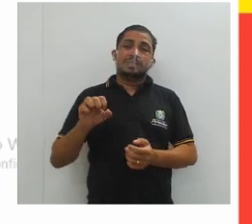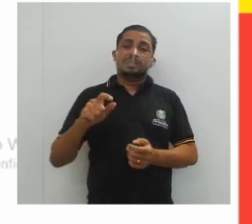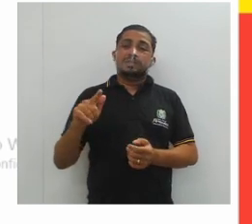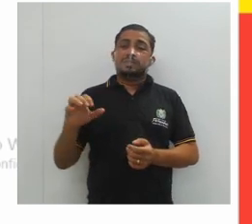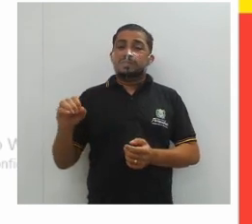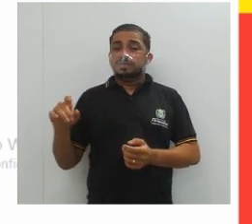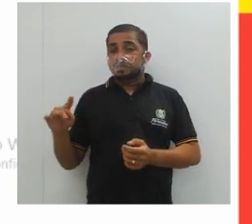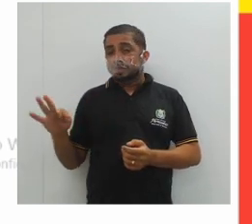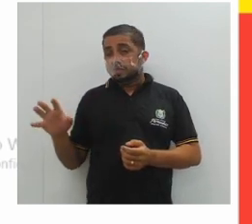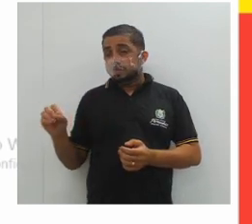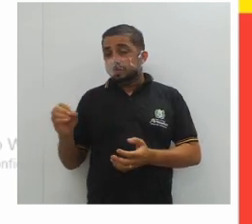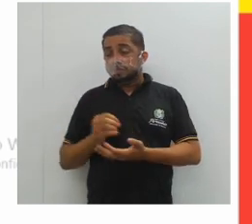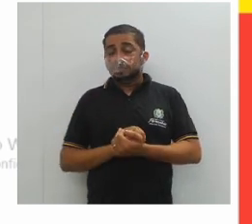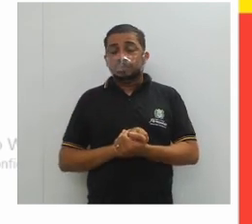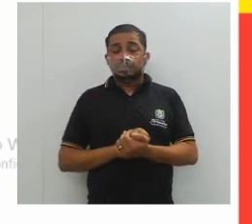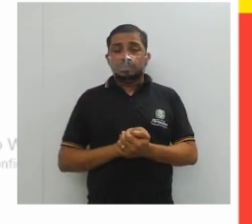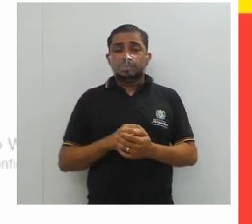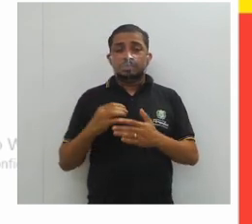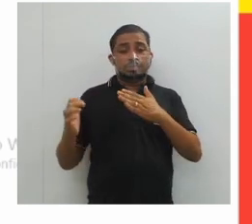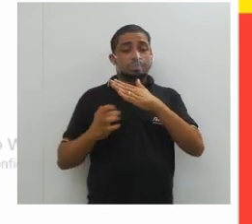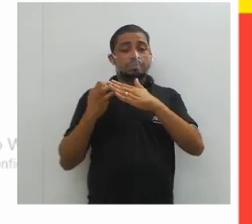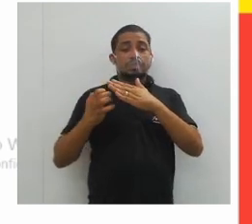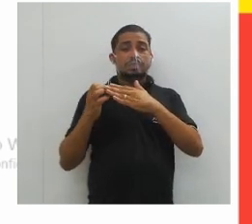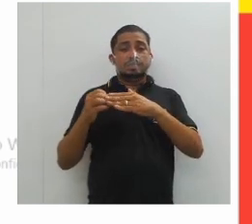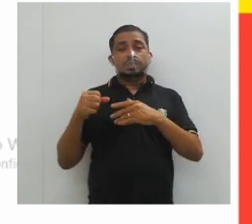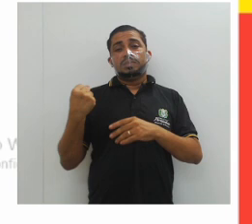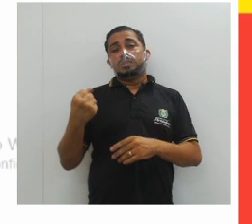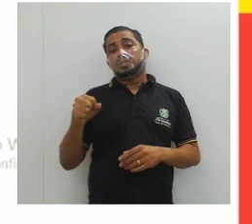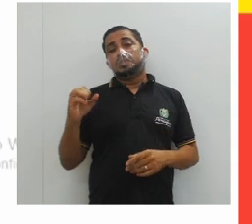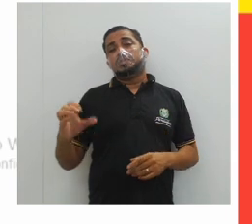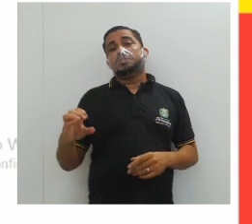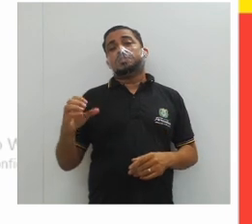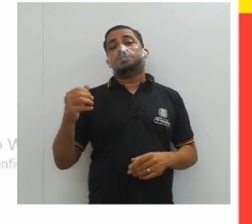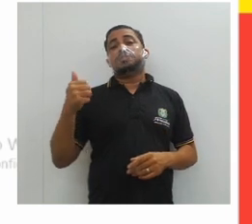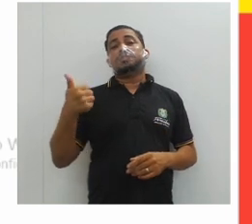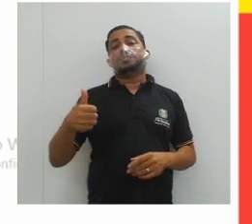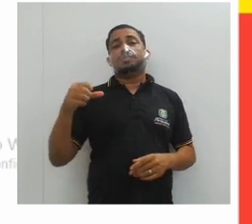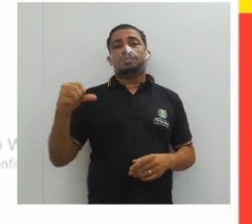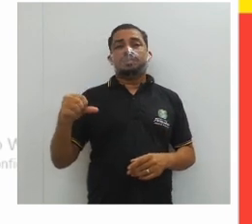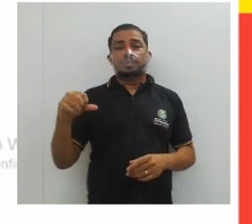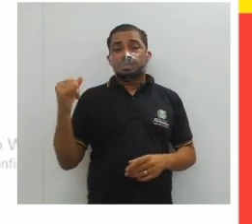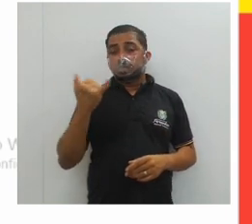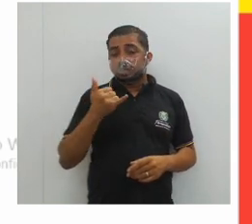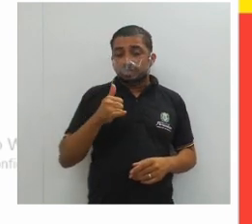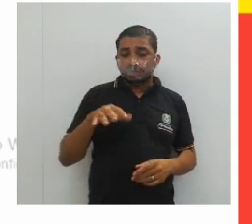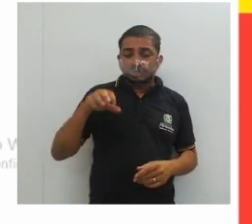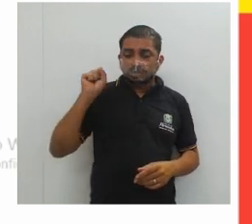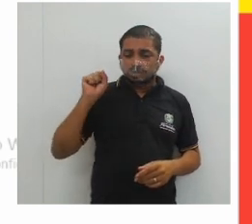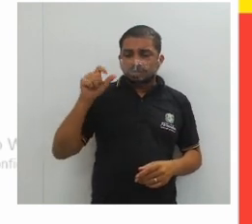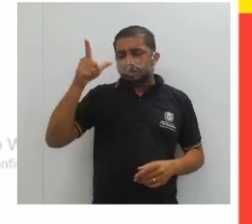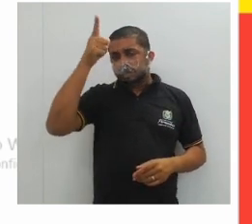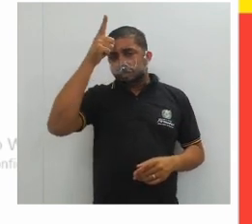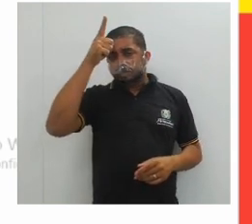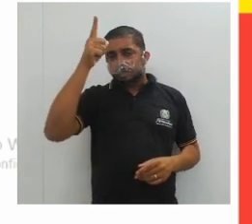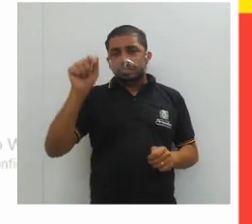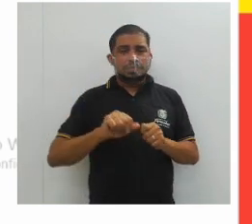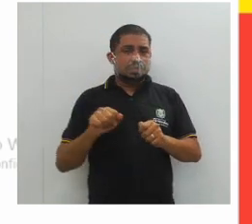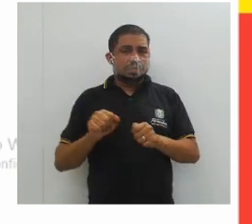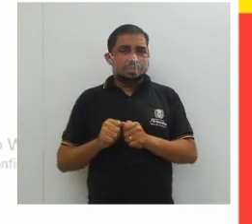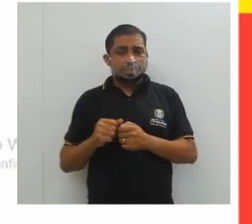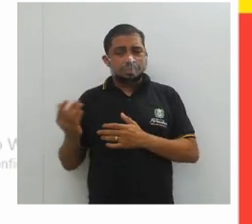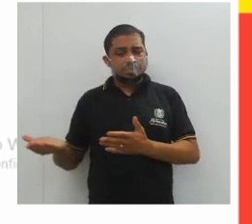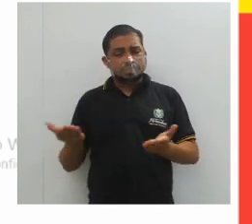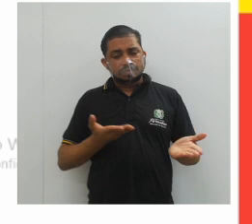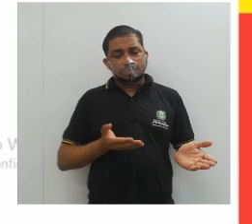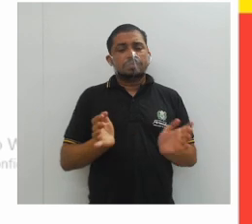Delmiro Gouveia, um grande empreendedor do século XIX, ouviu falar nessa tal de energia elétrica que os alemães faziam. E aí ele convidou